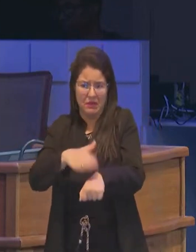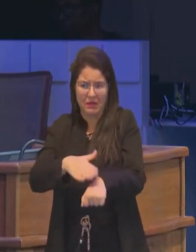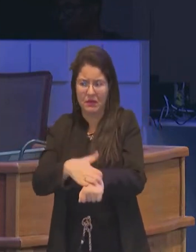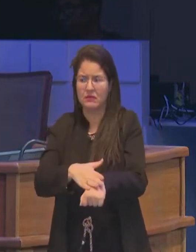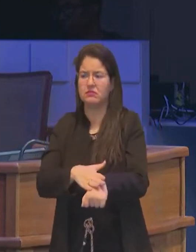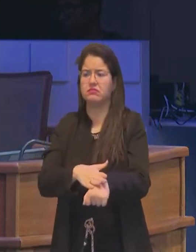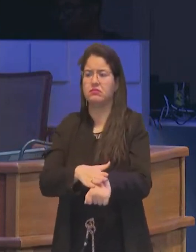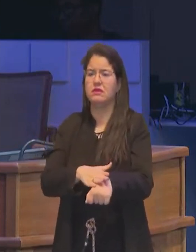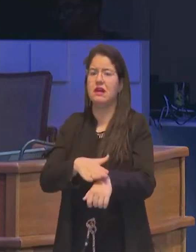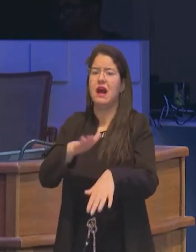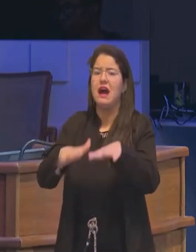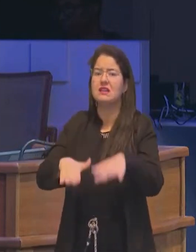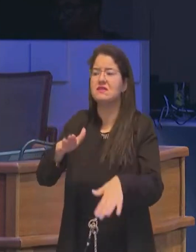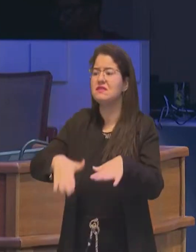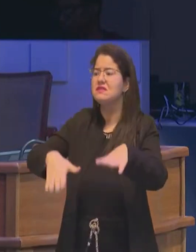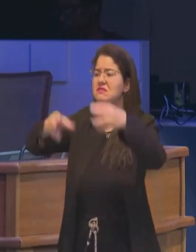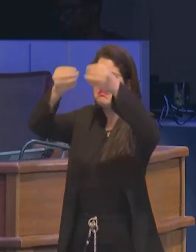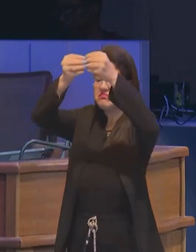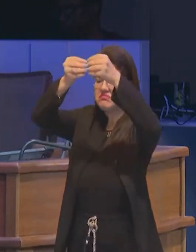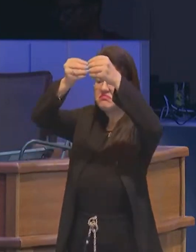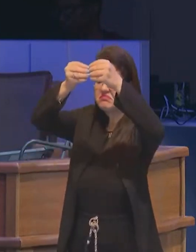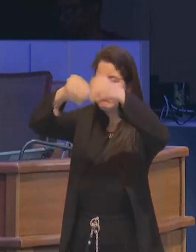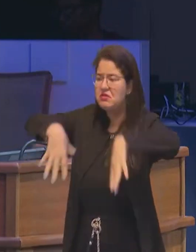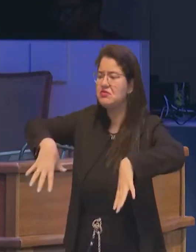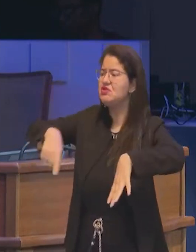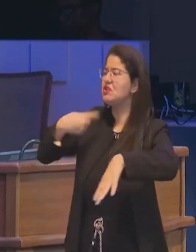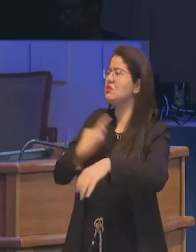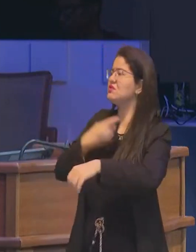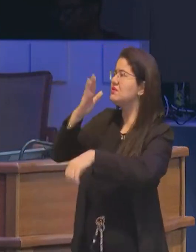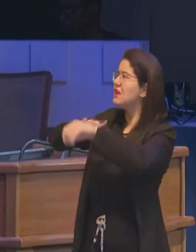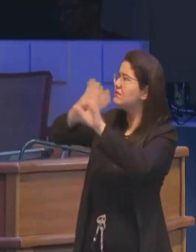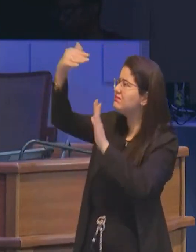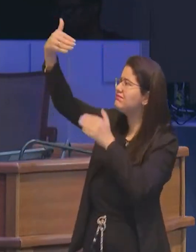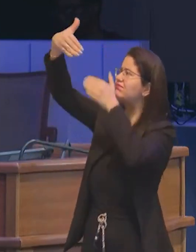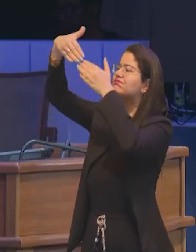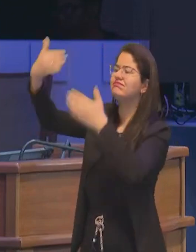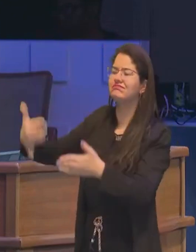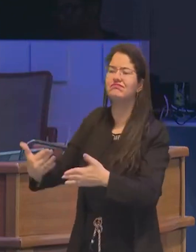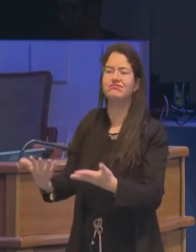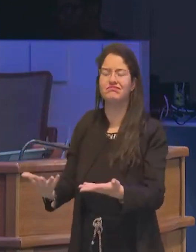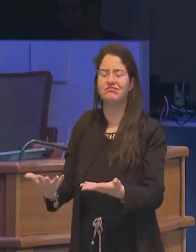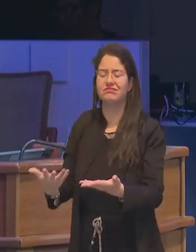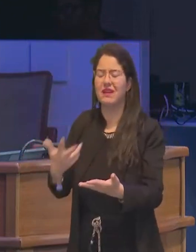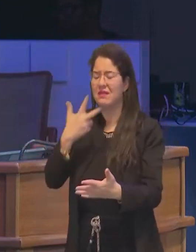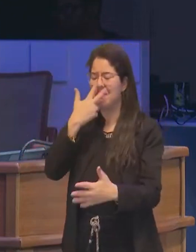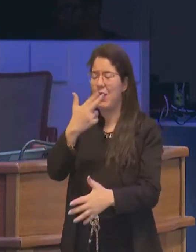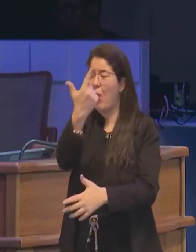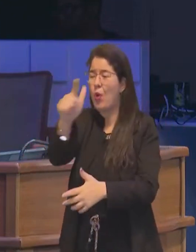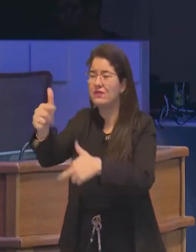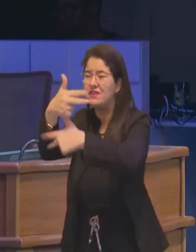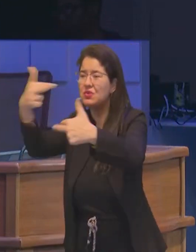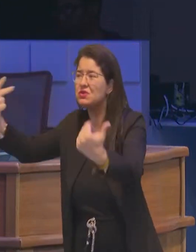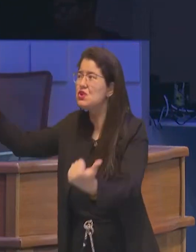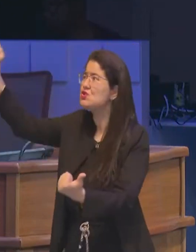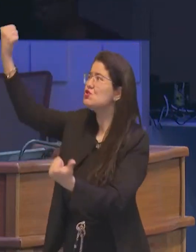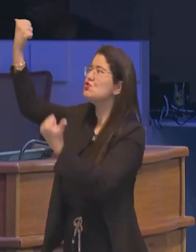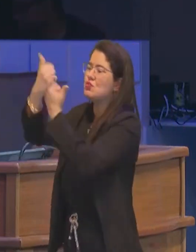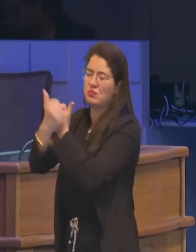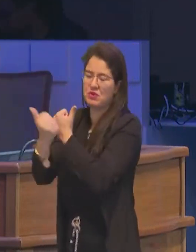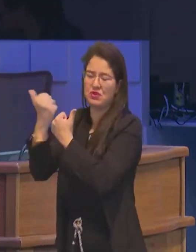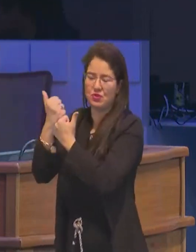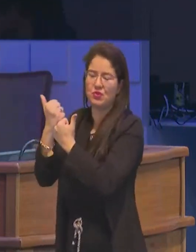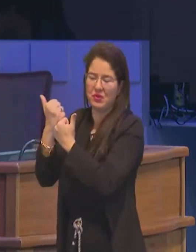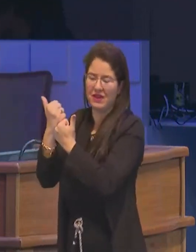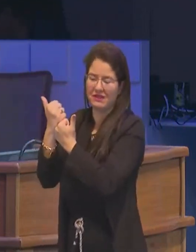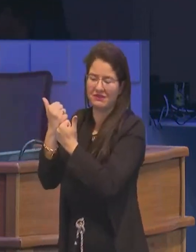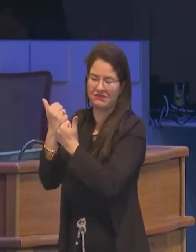acabar prejudicando às vezes o nosso tempo com Deus e vão acabar substituindo o